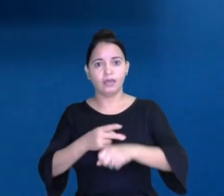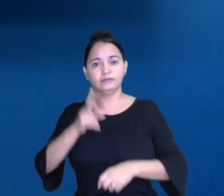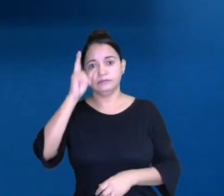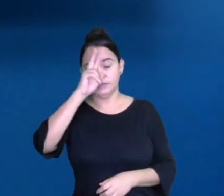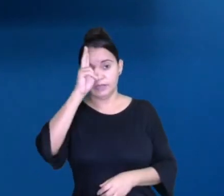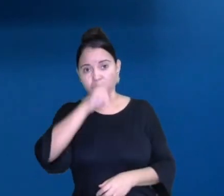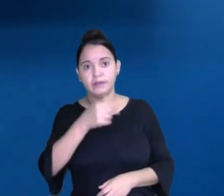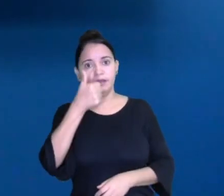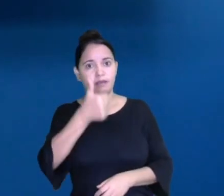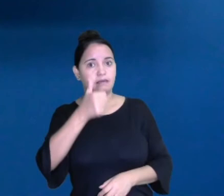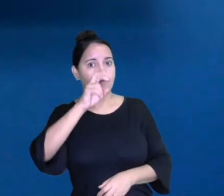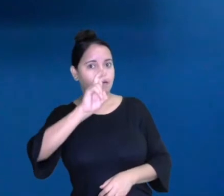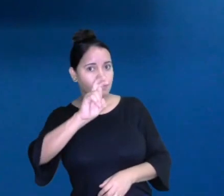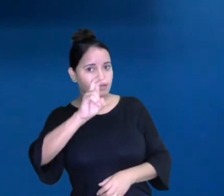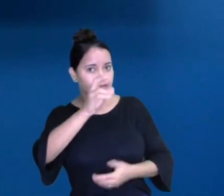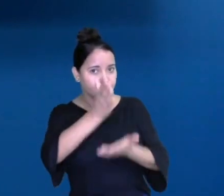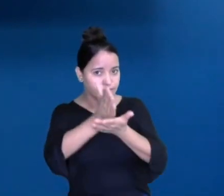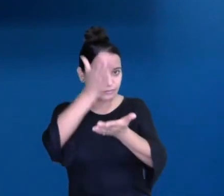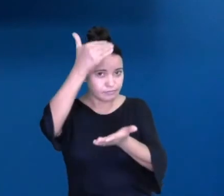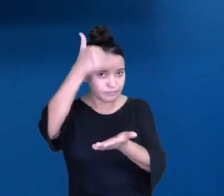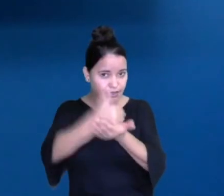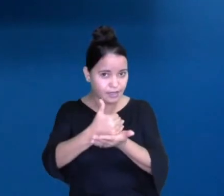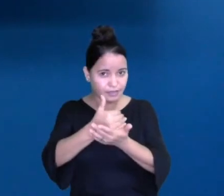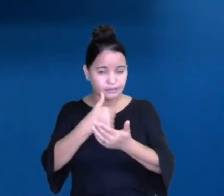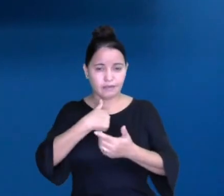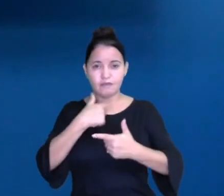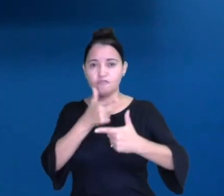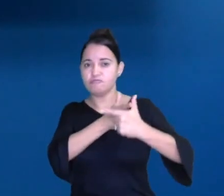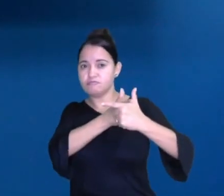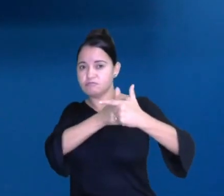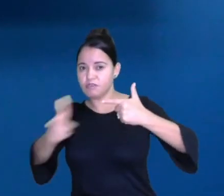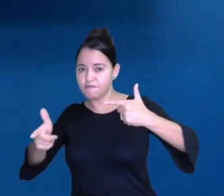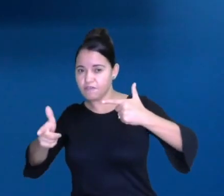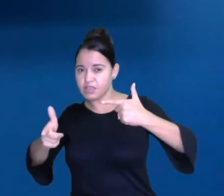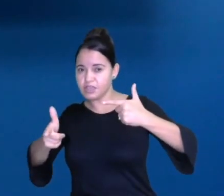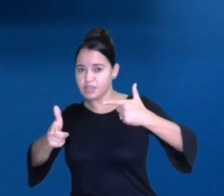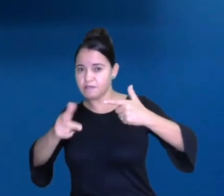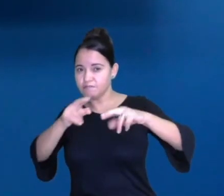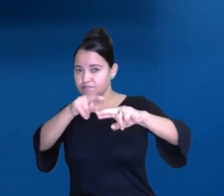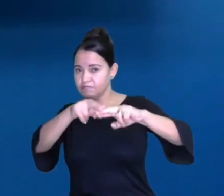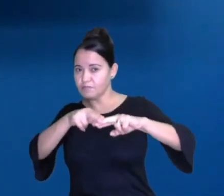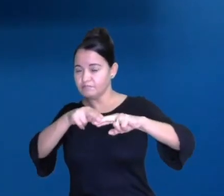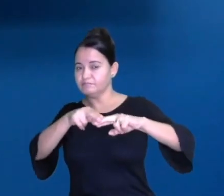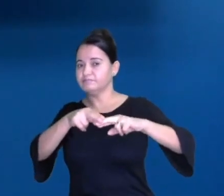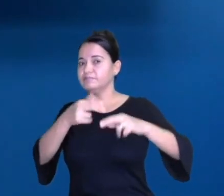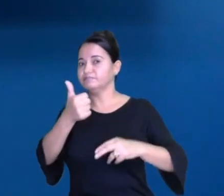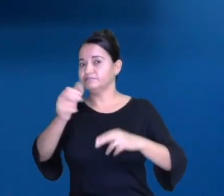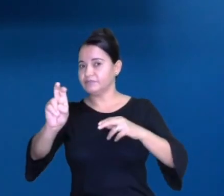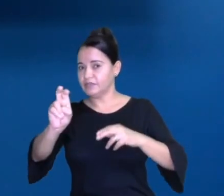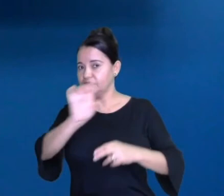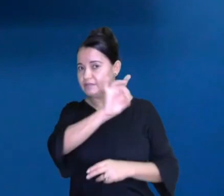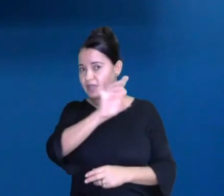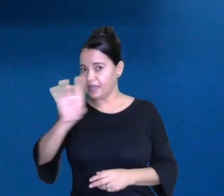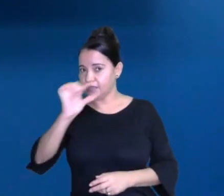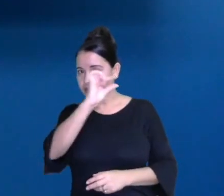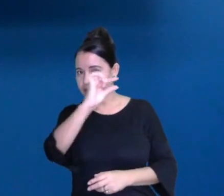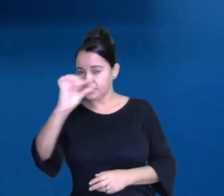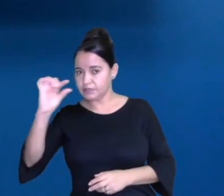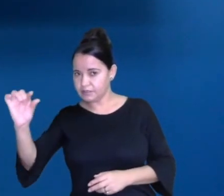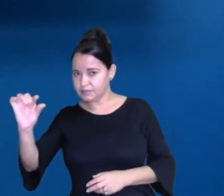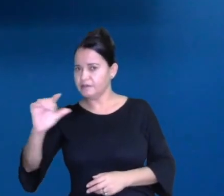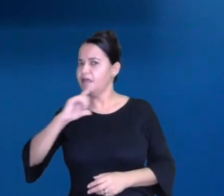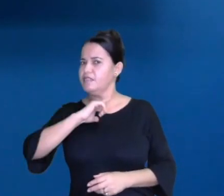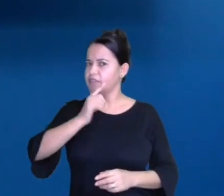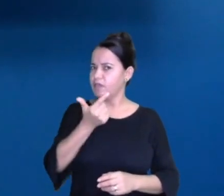15 pedacinhos e eu dividi 5 quinzeavos? Será que ela tem uma relação com outro tipo de fração